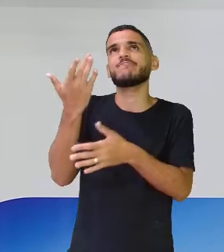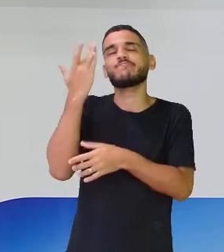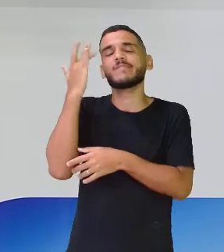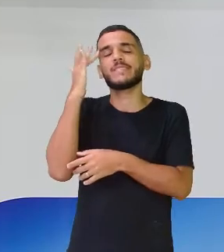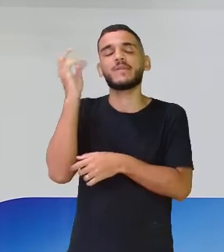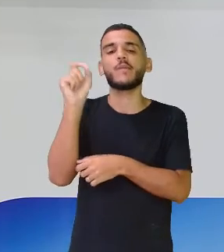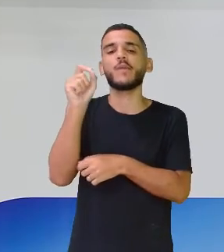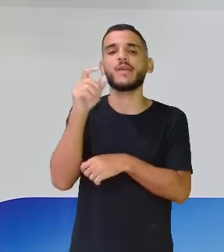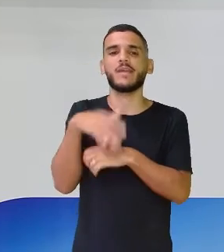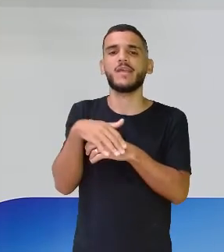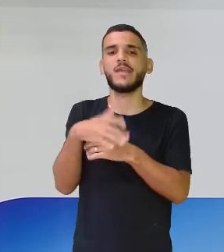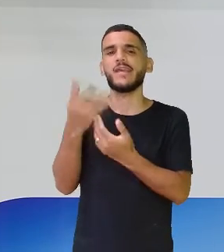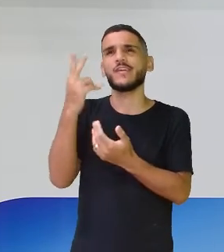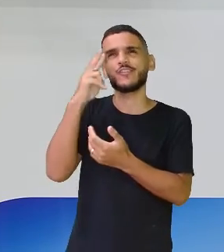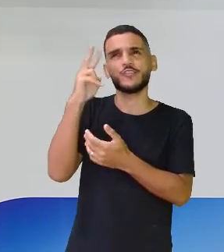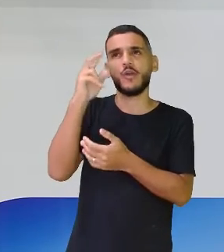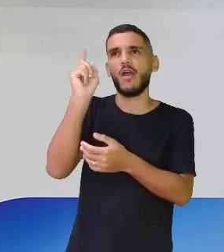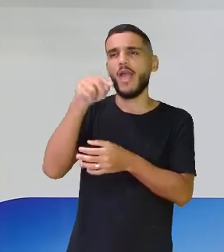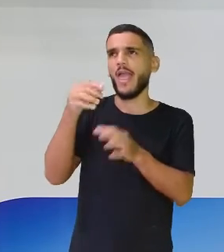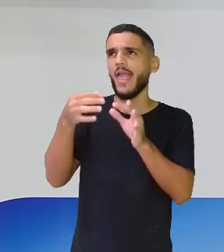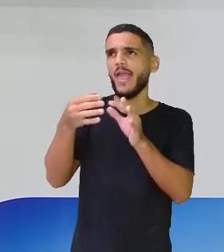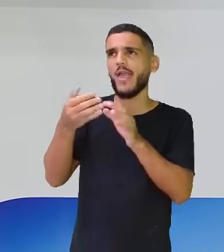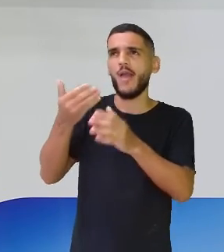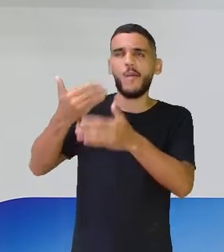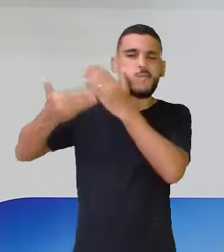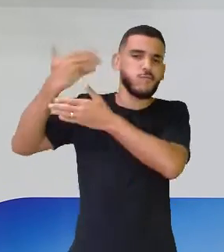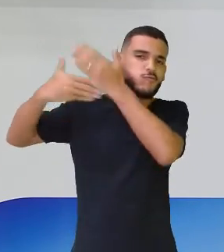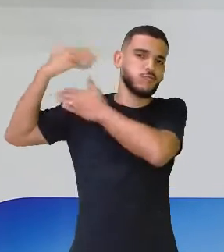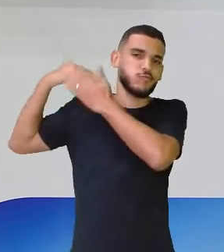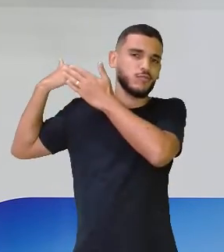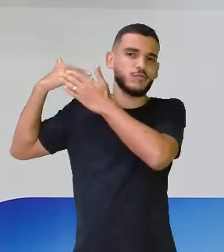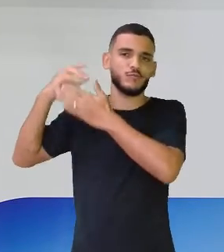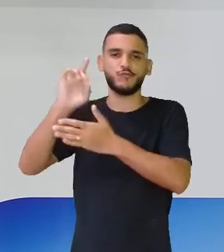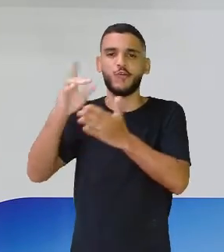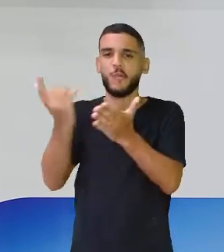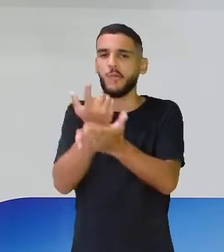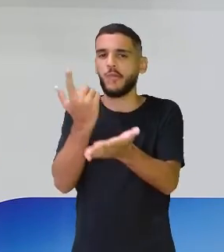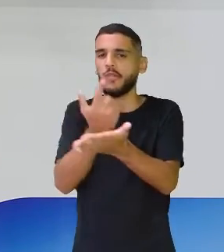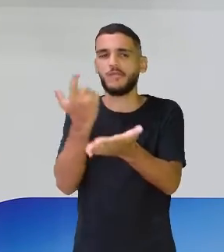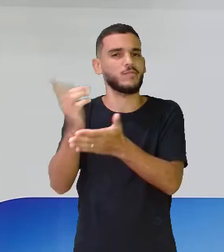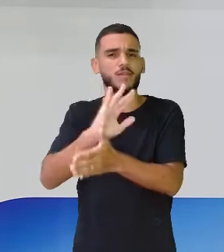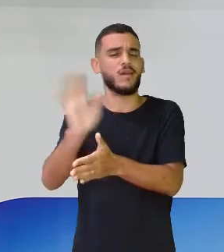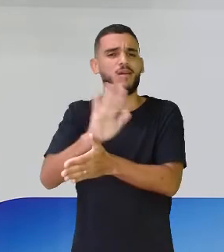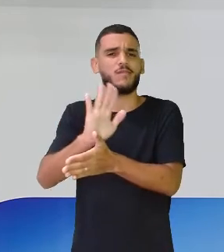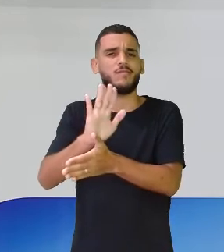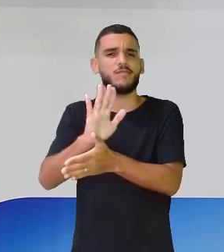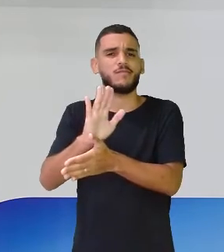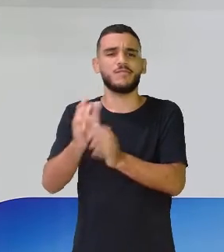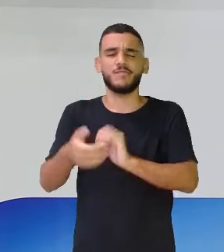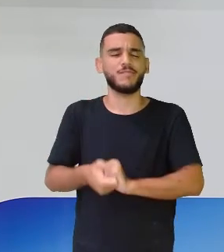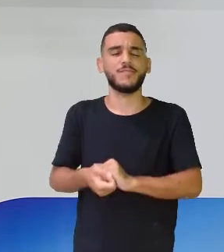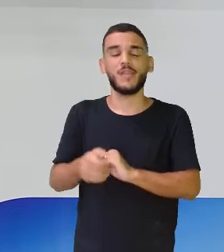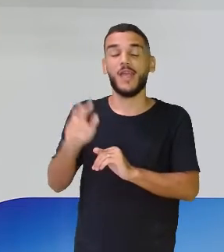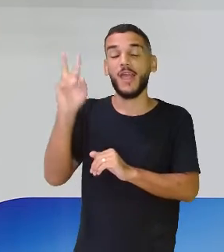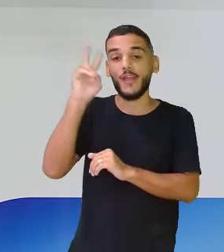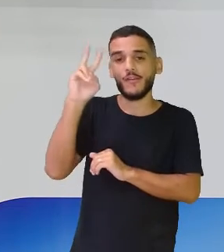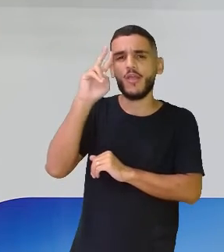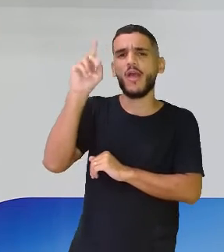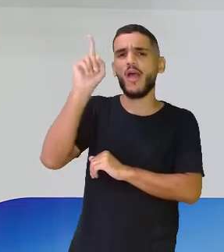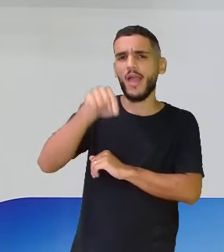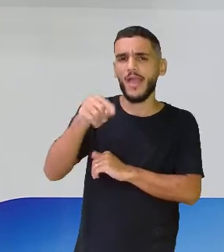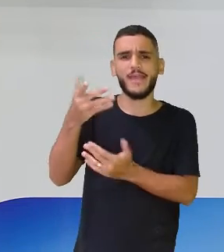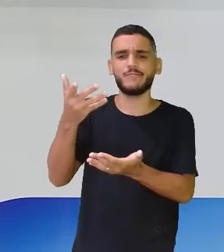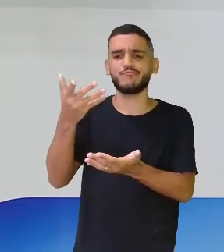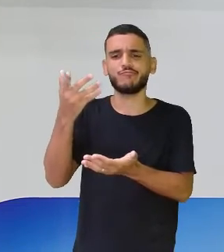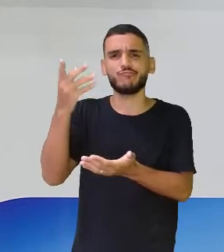muito longe, foi algo que aconteceu, que está nos livros didáticos, que está há 100 anos atrás, mas isso não é verdade. A história ela também faz parte